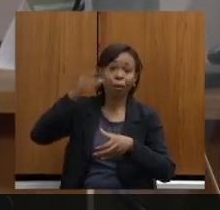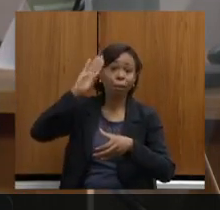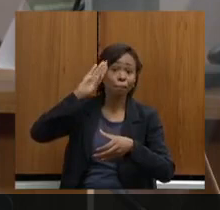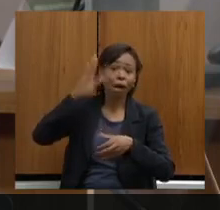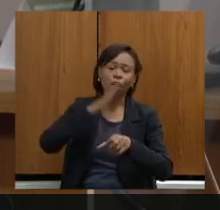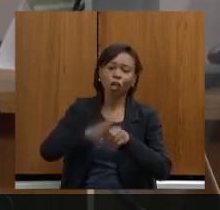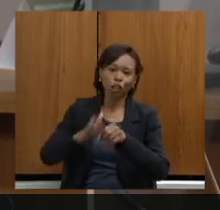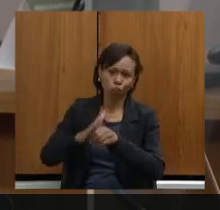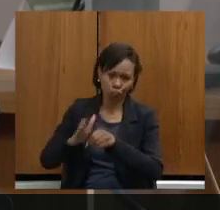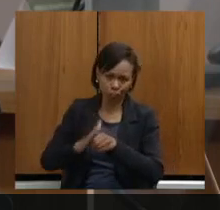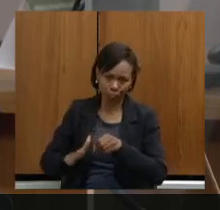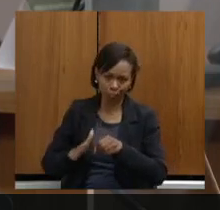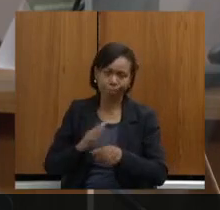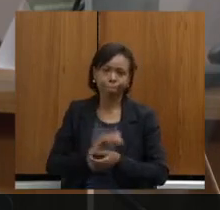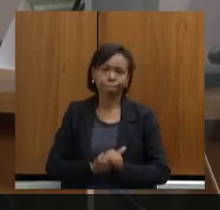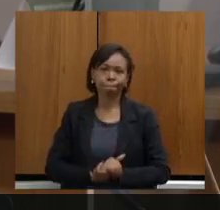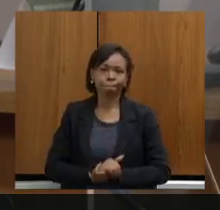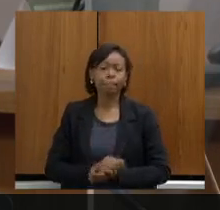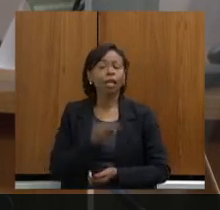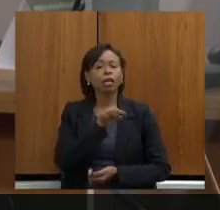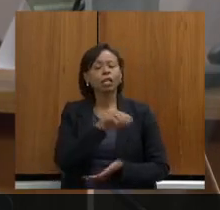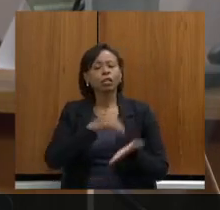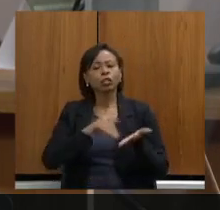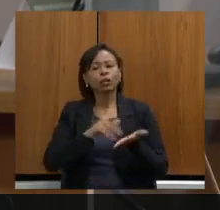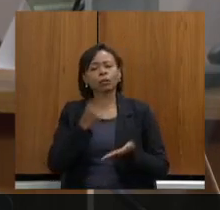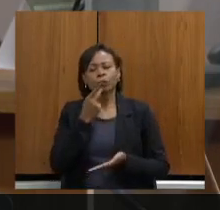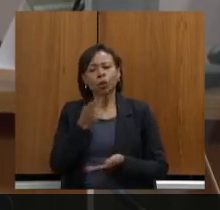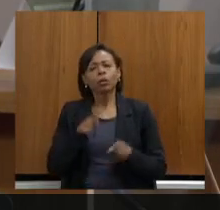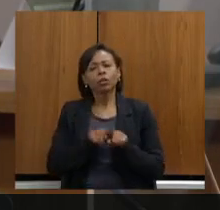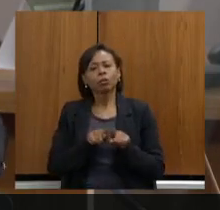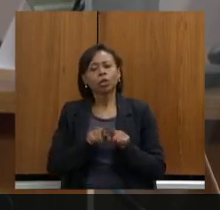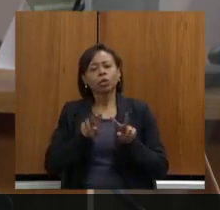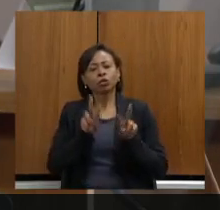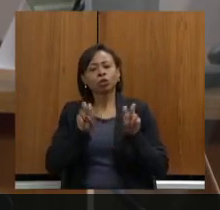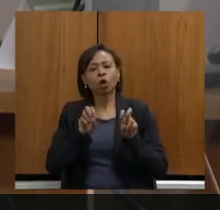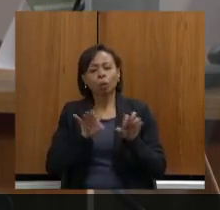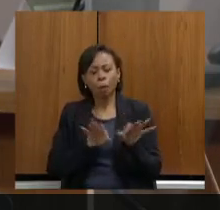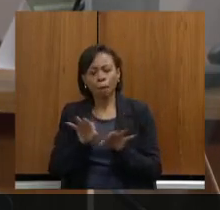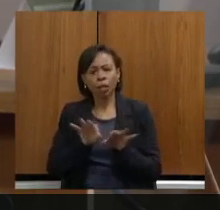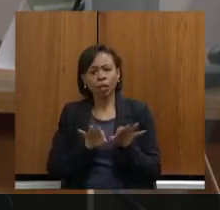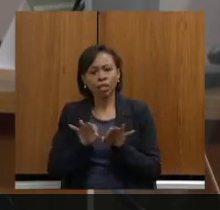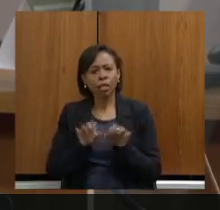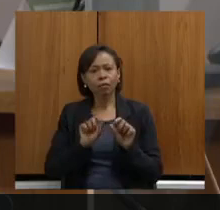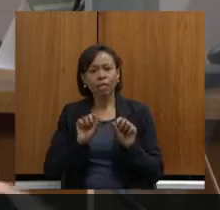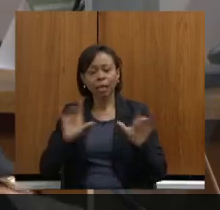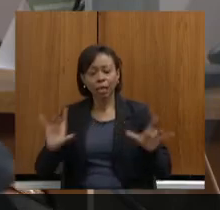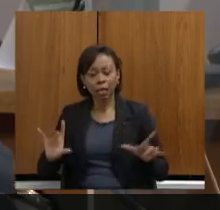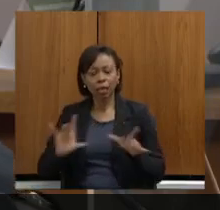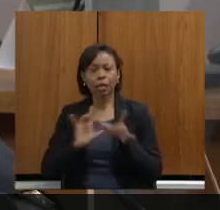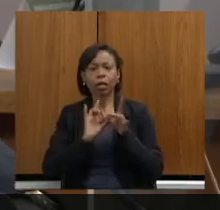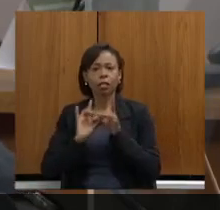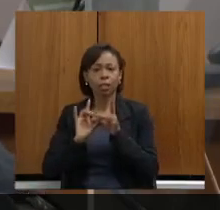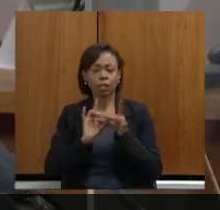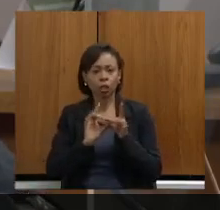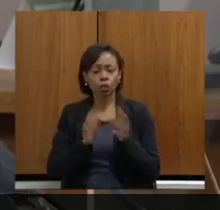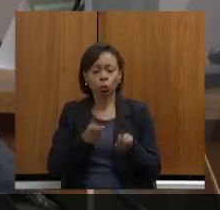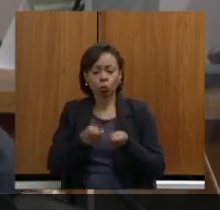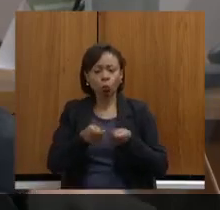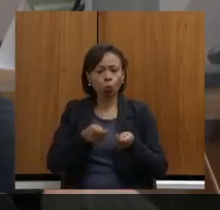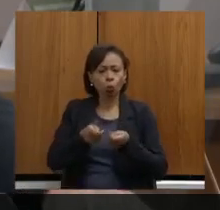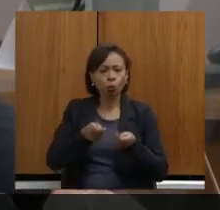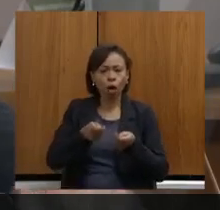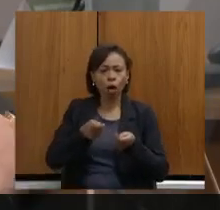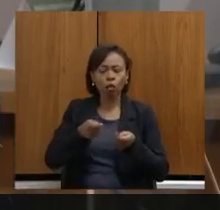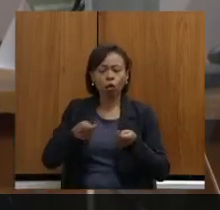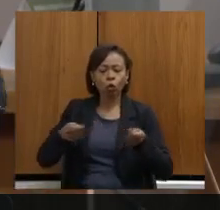a senhora fita também esse programa de integração né do controle de trânsito é